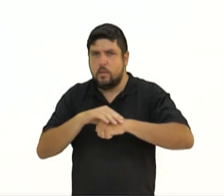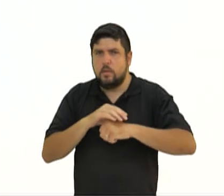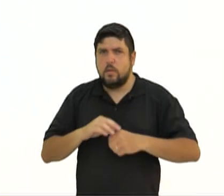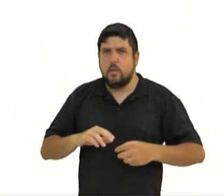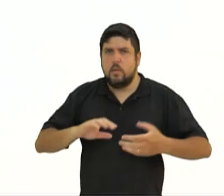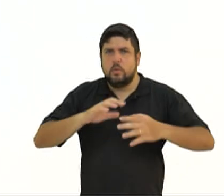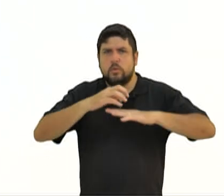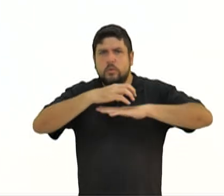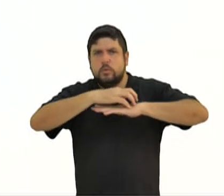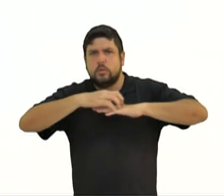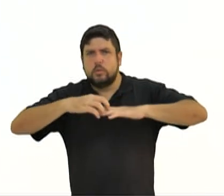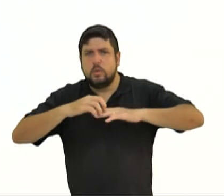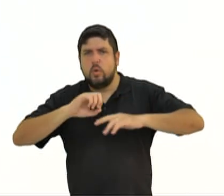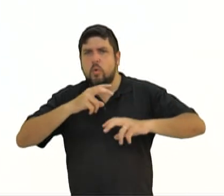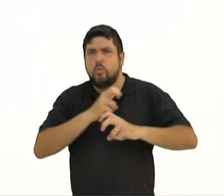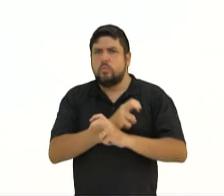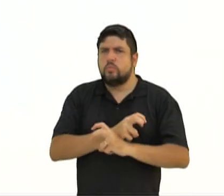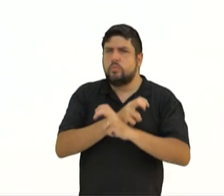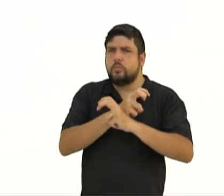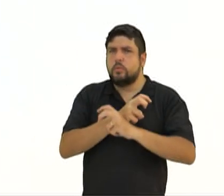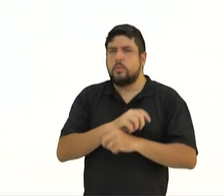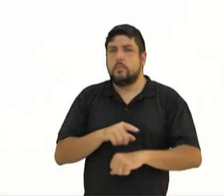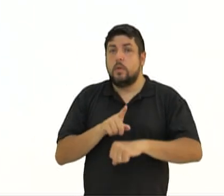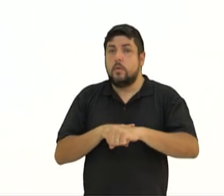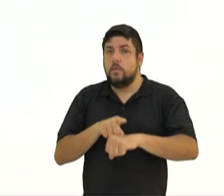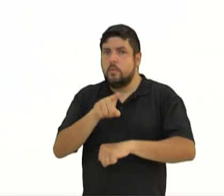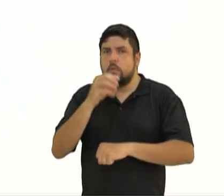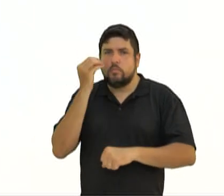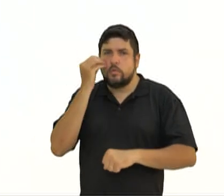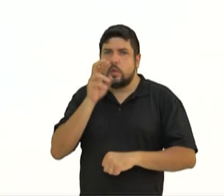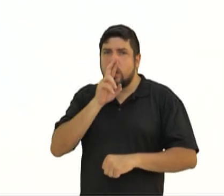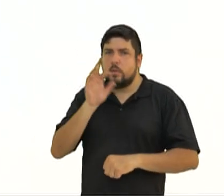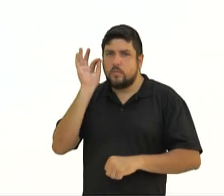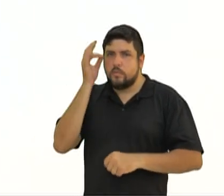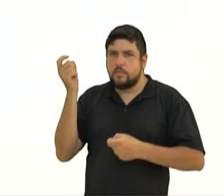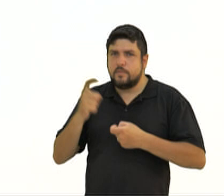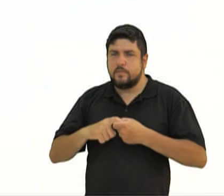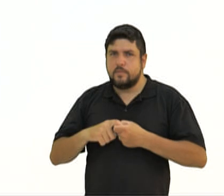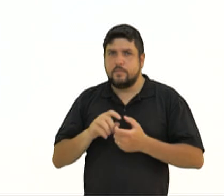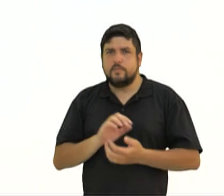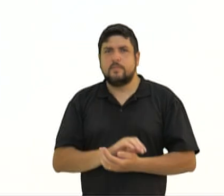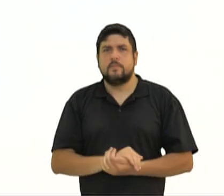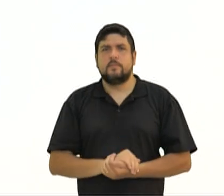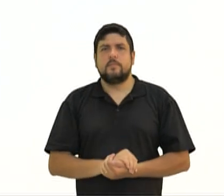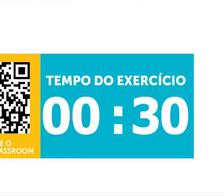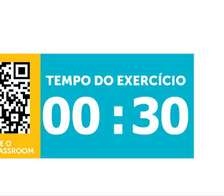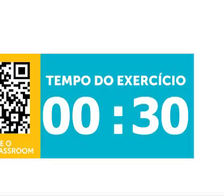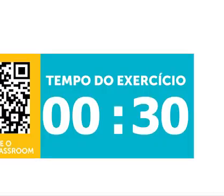tipo esquelético. Eu vou dar um tempinho para você tentar responder e eu já volto com a resposta correta.